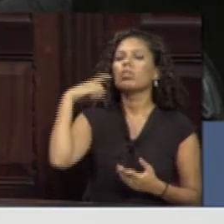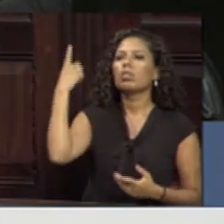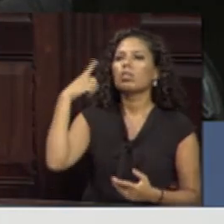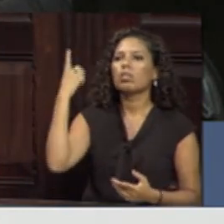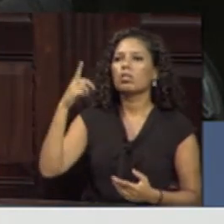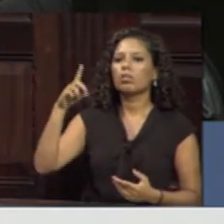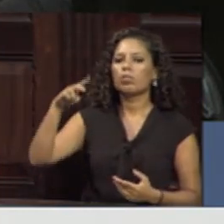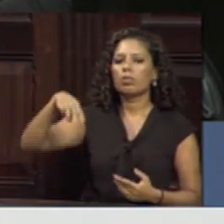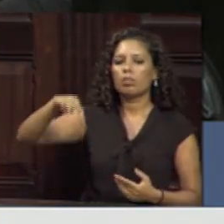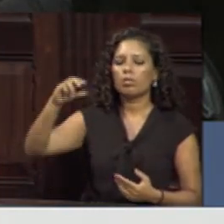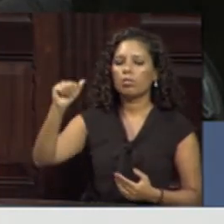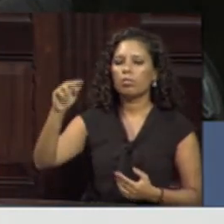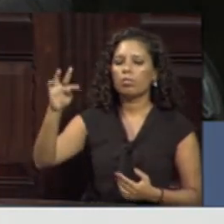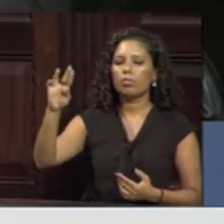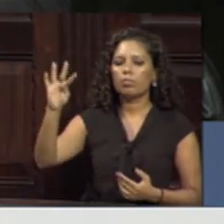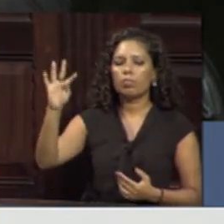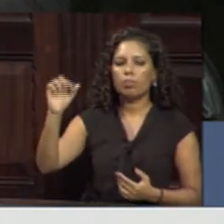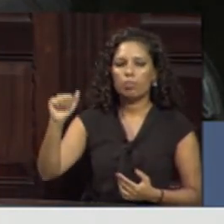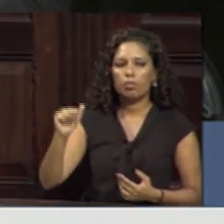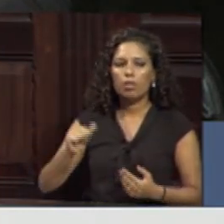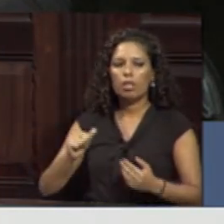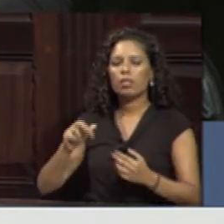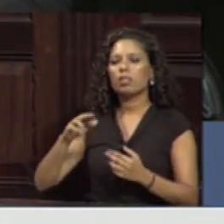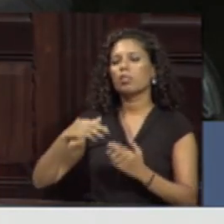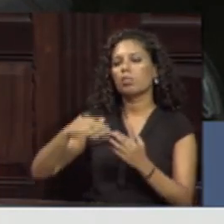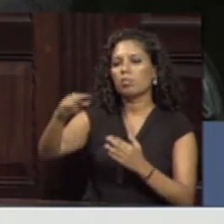a leitura da ata da sessão anterior.